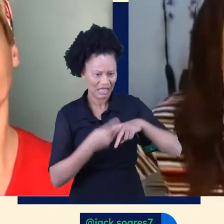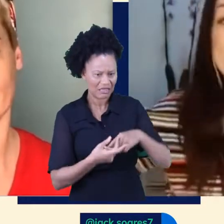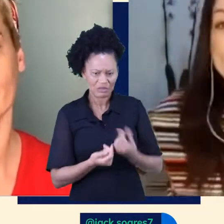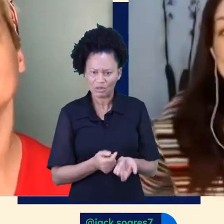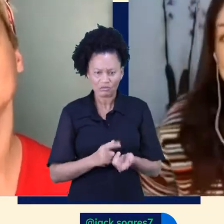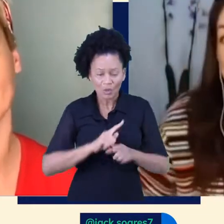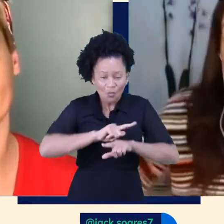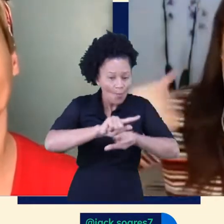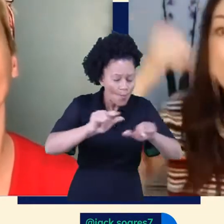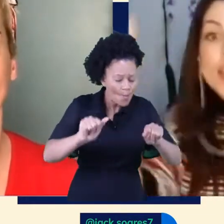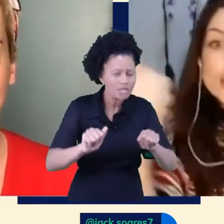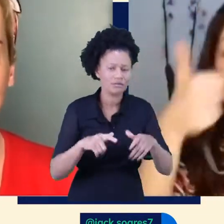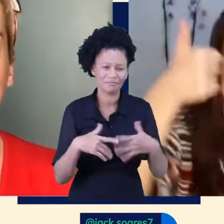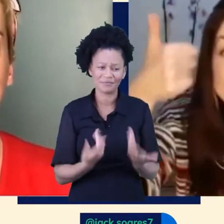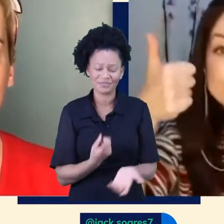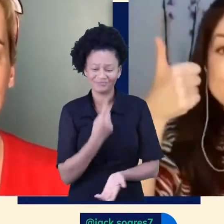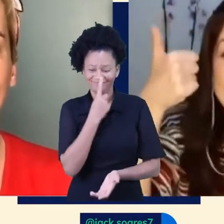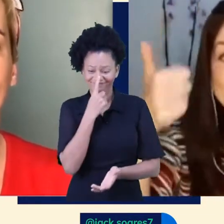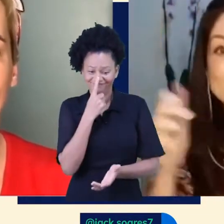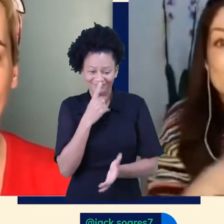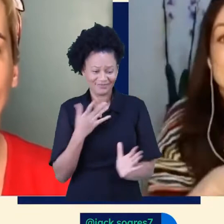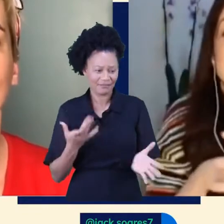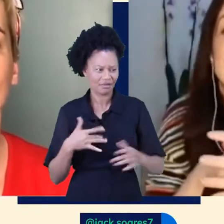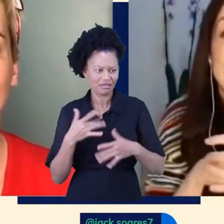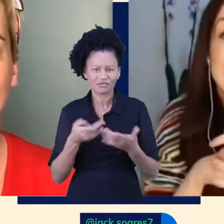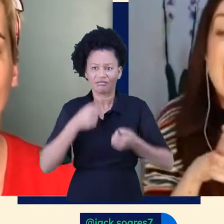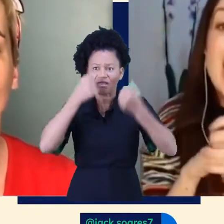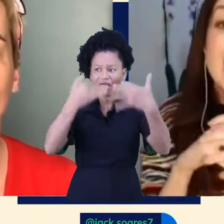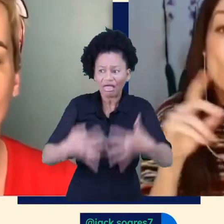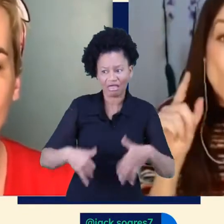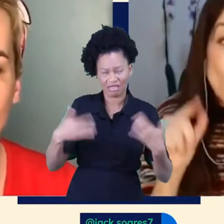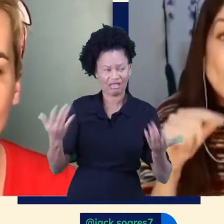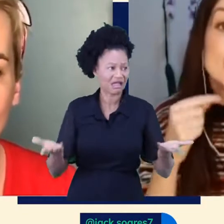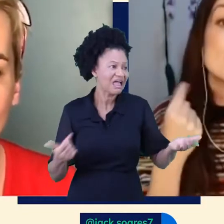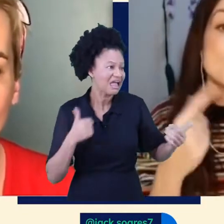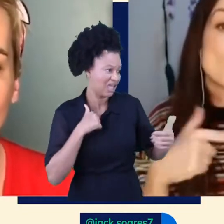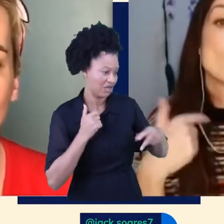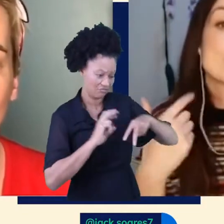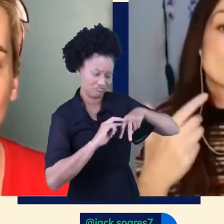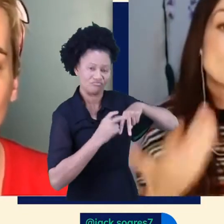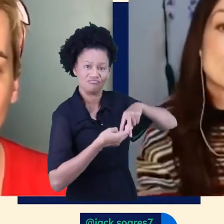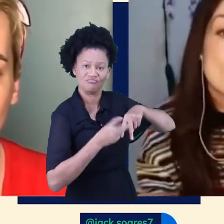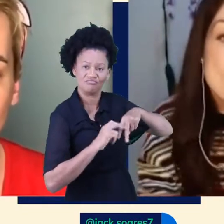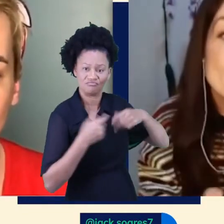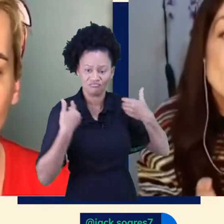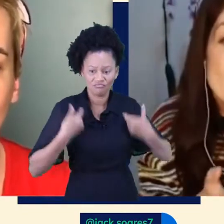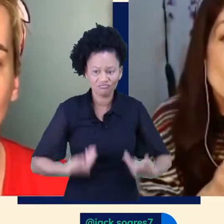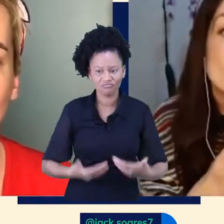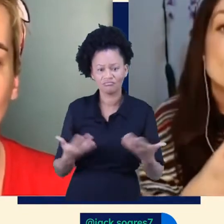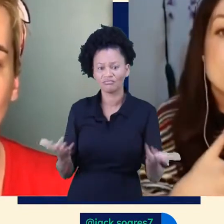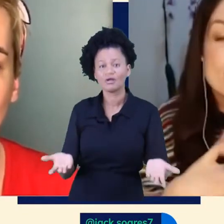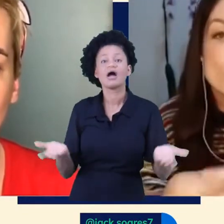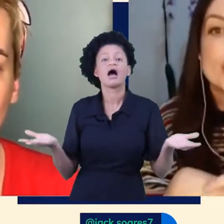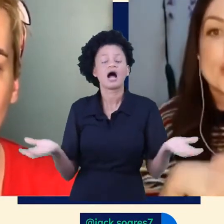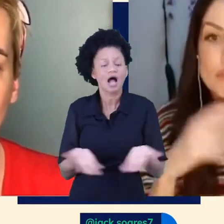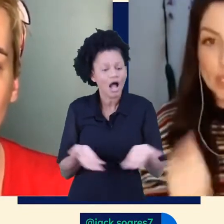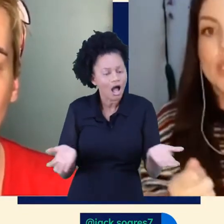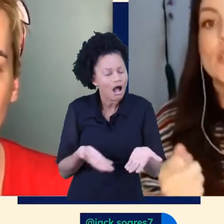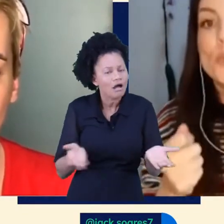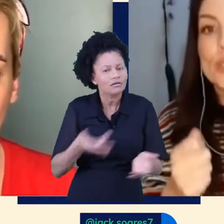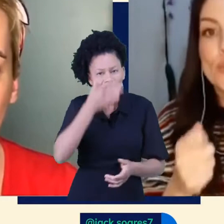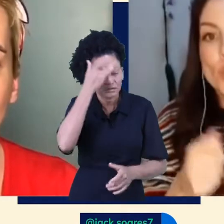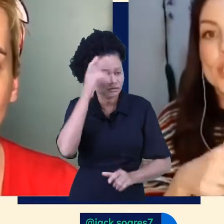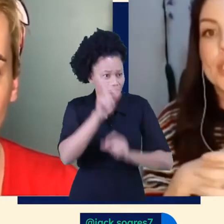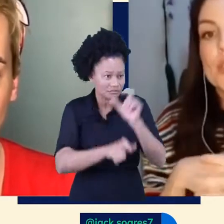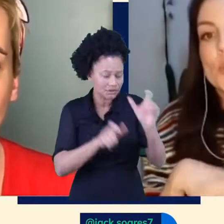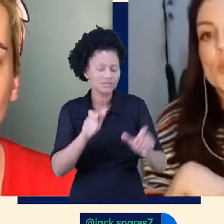pessoas não ficam falando por aí, olha, sou intersexo, né? Agora as pessoas, a gente tem um movimento aqui no Brasil que está ganhando